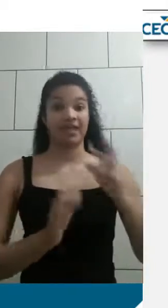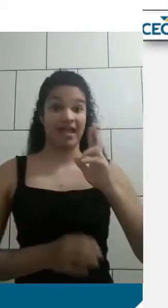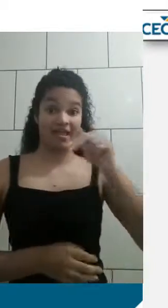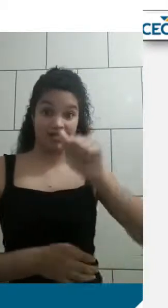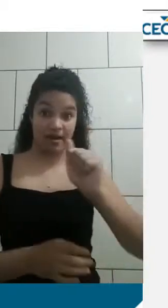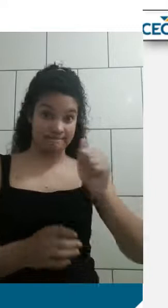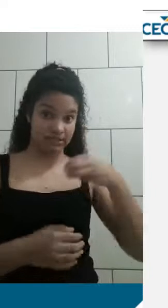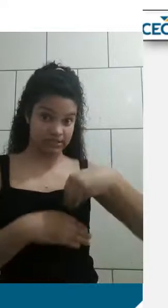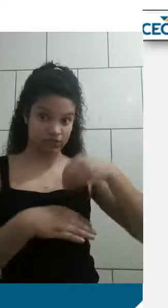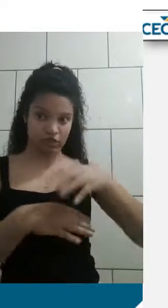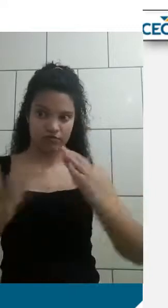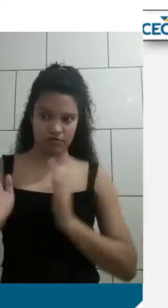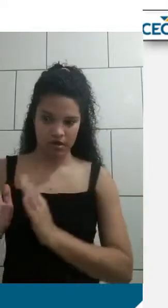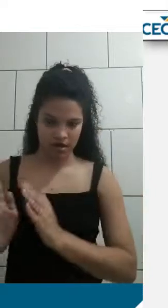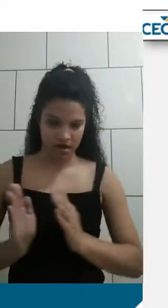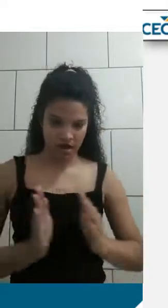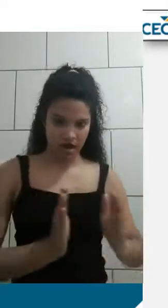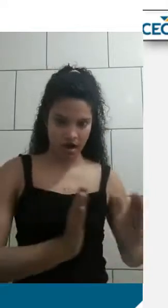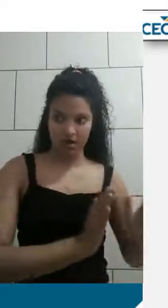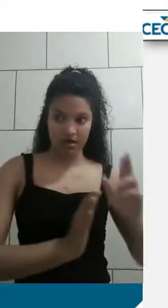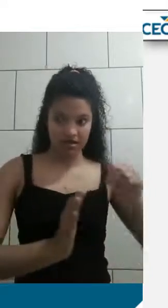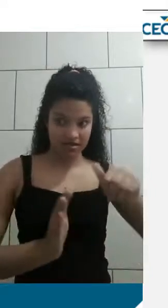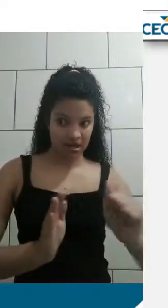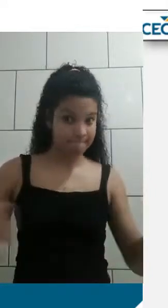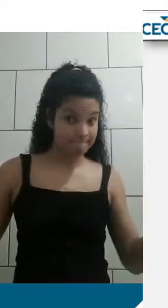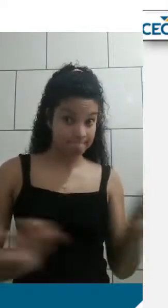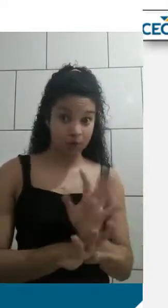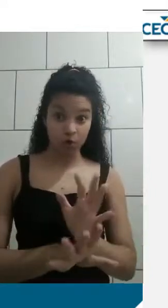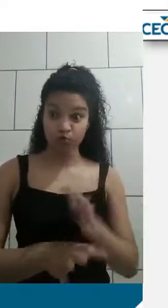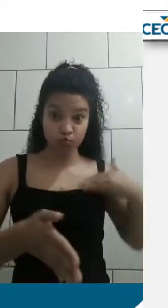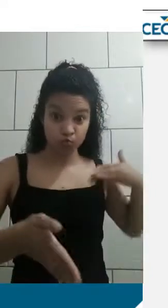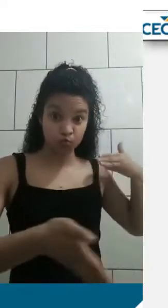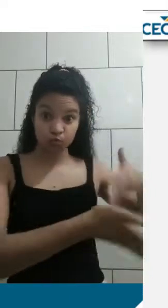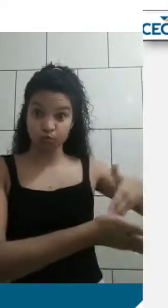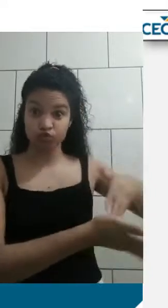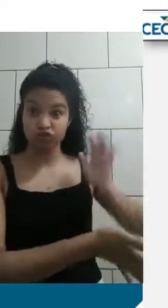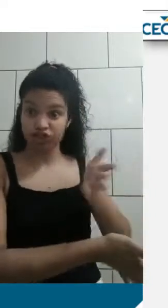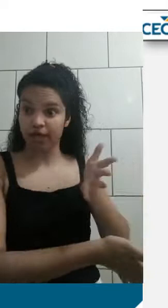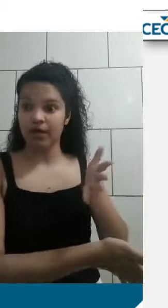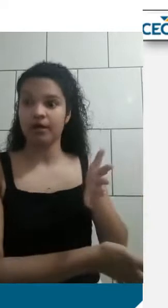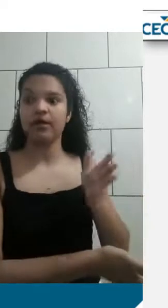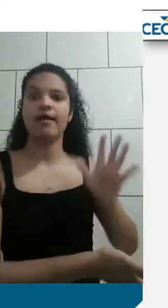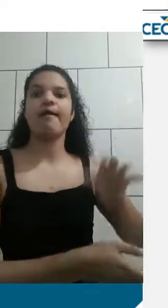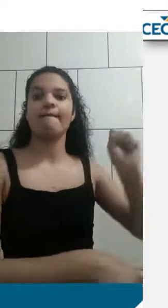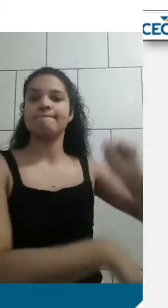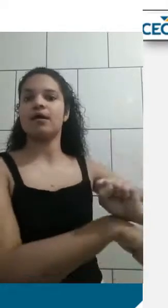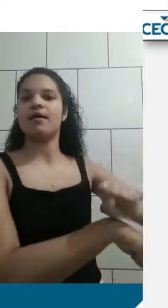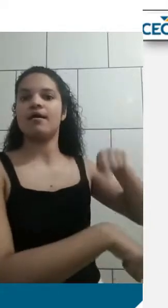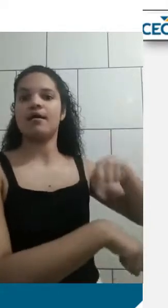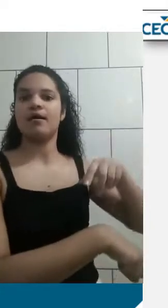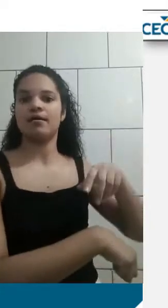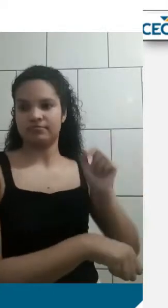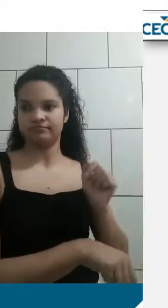até que o último códon é lido. Esse último códon é um códon de parada, é